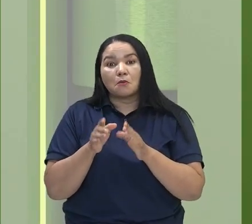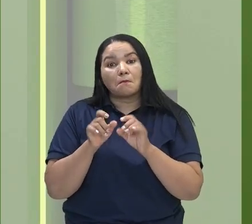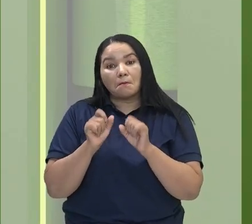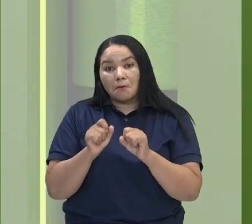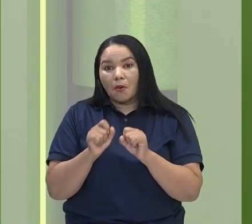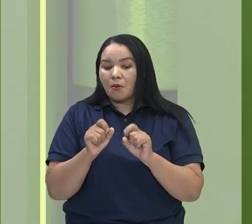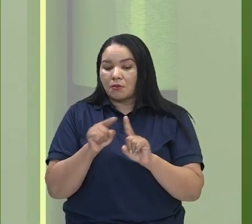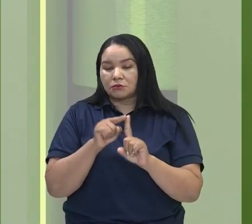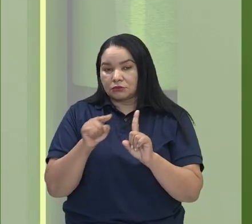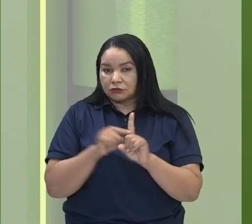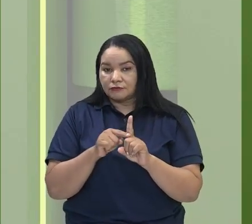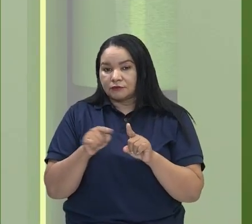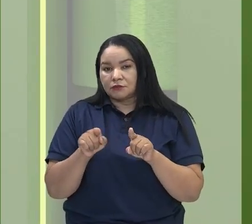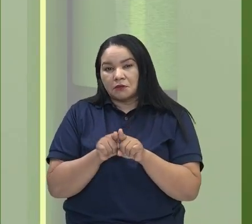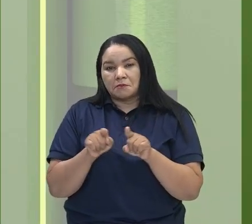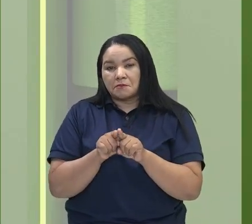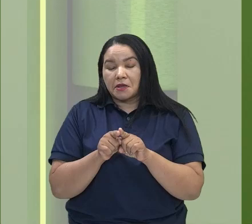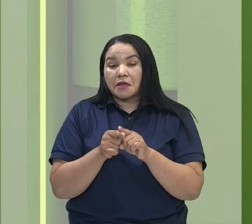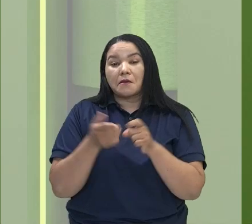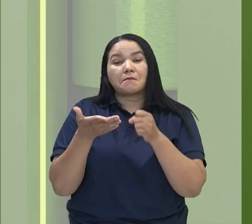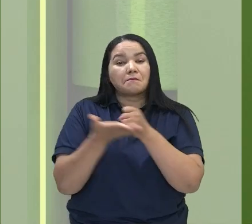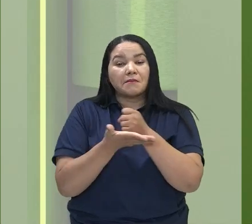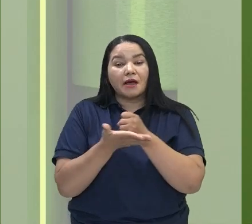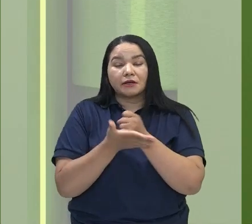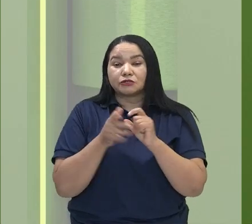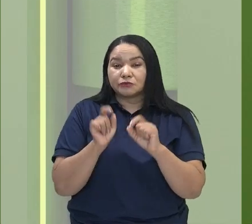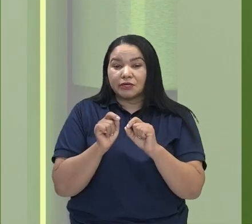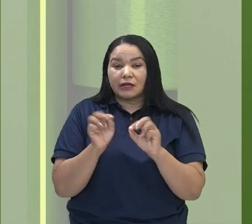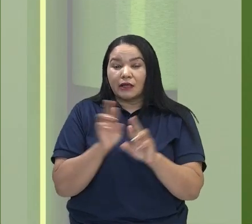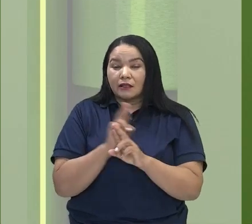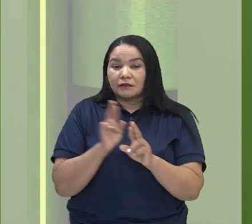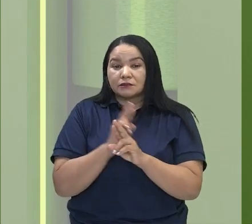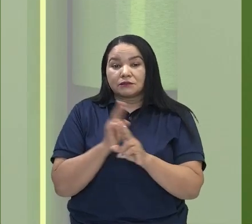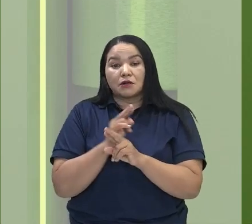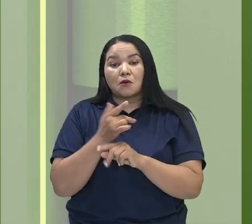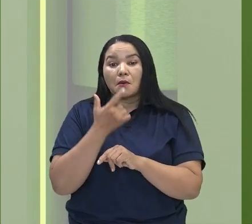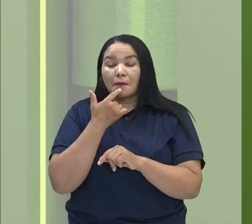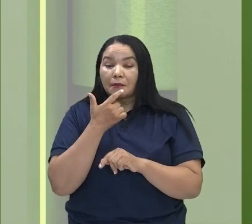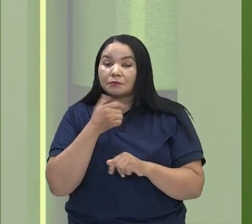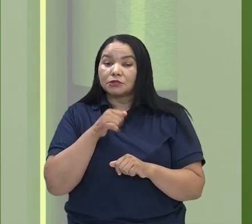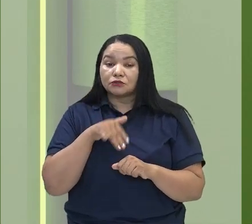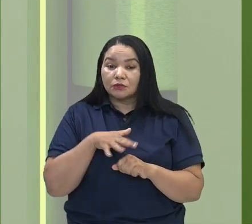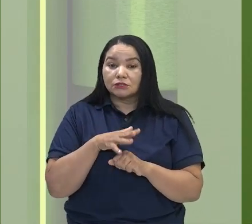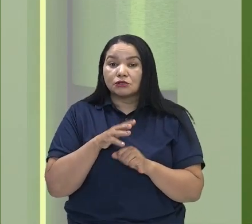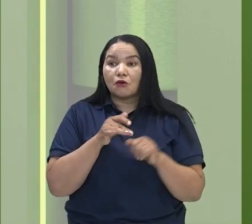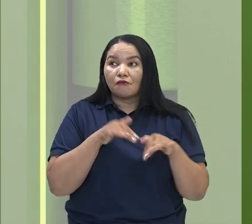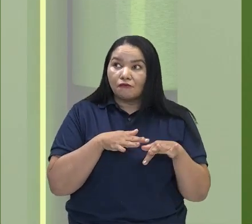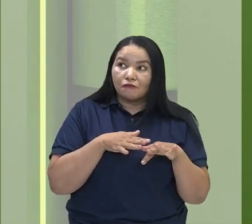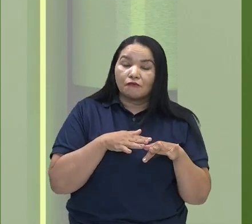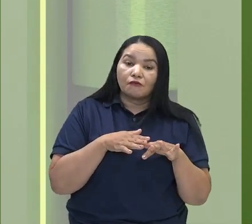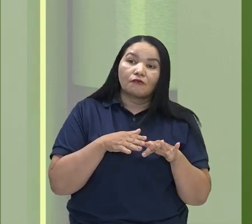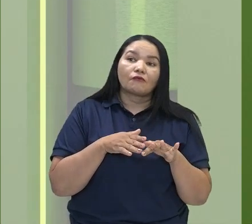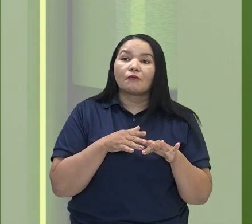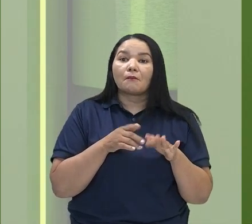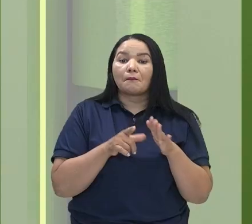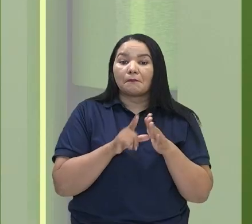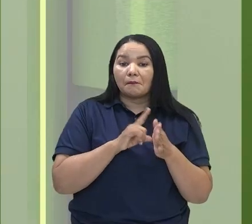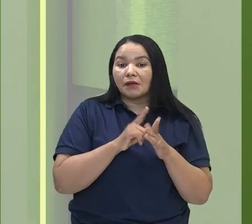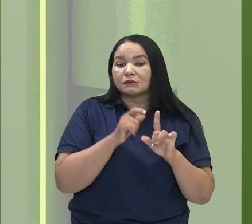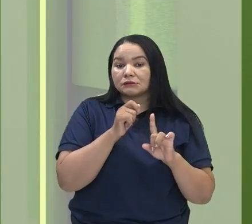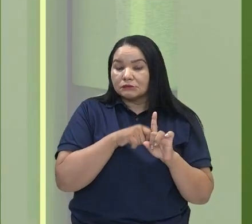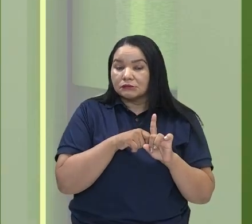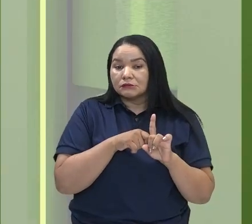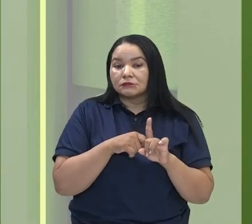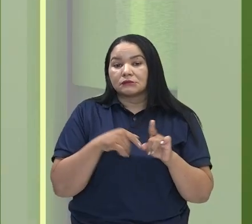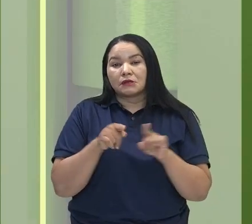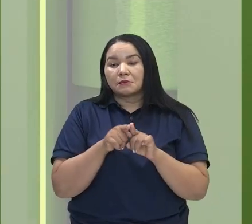utilizado, baseado com relação ali à última menstruação. Então, ela vai contar os dias em que ela passou menstruada,